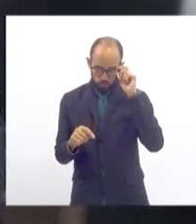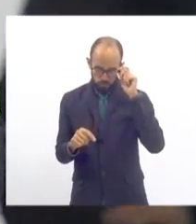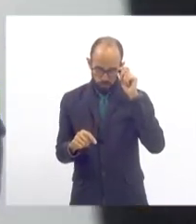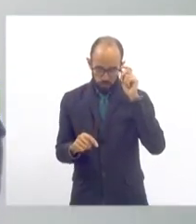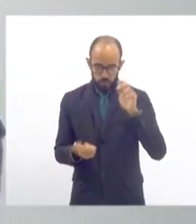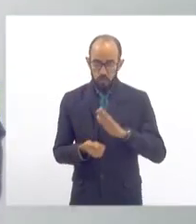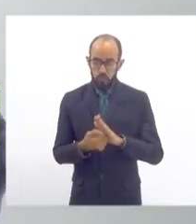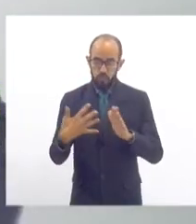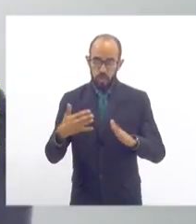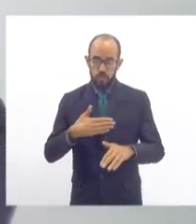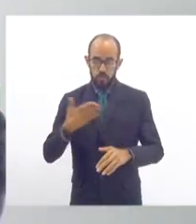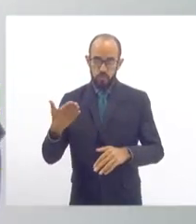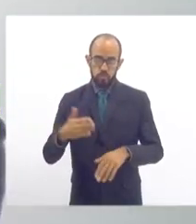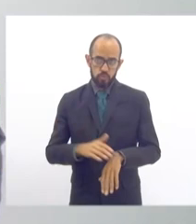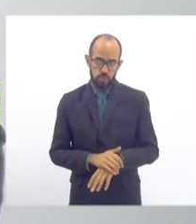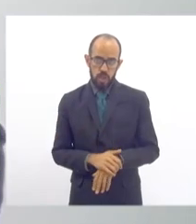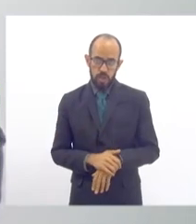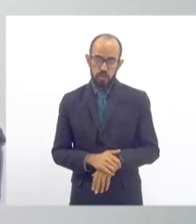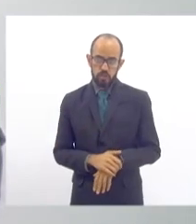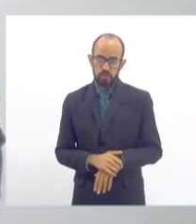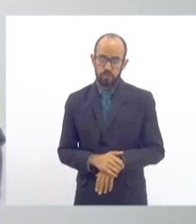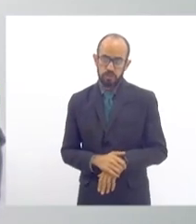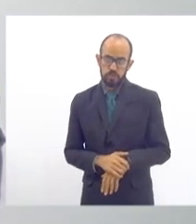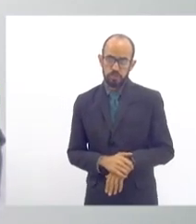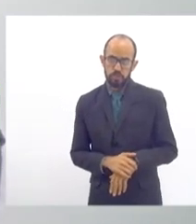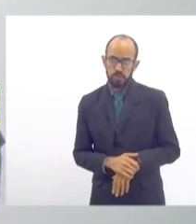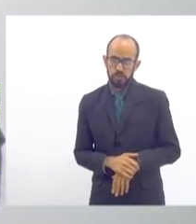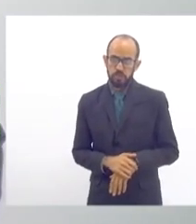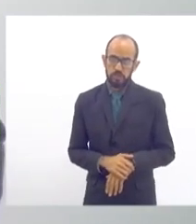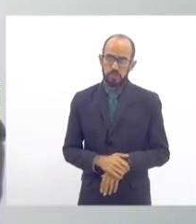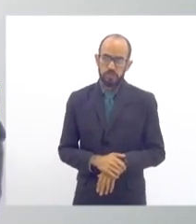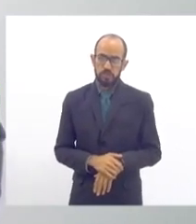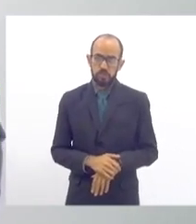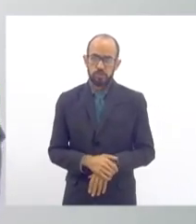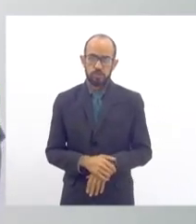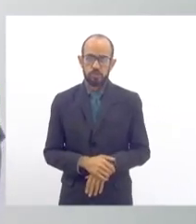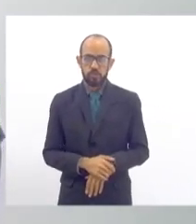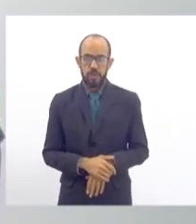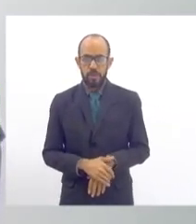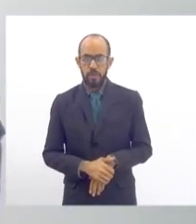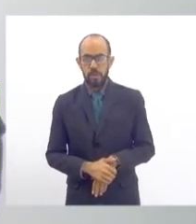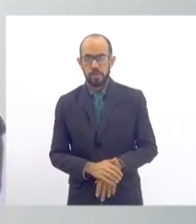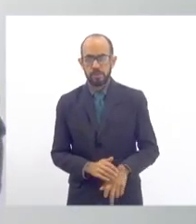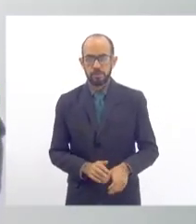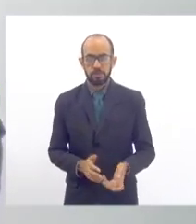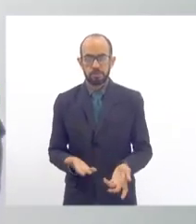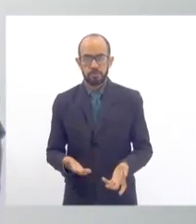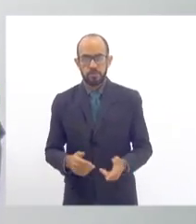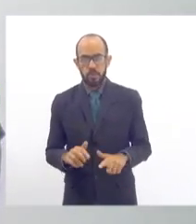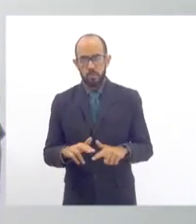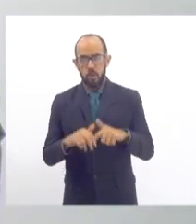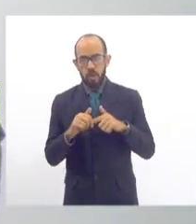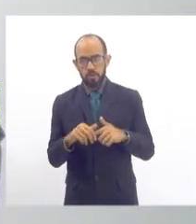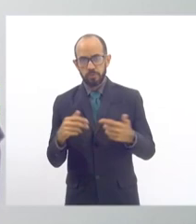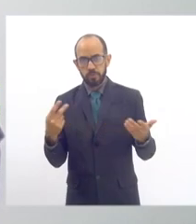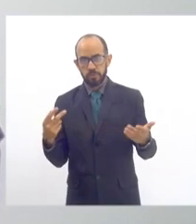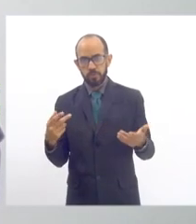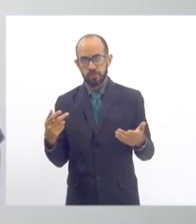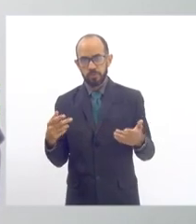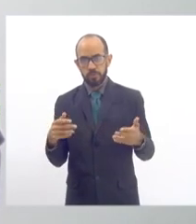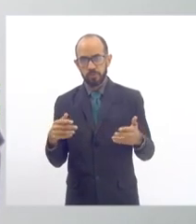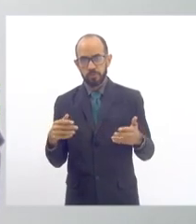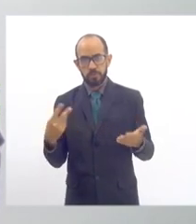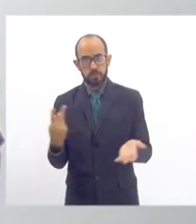se assustaram no perdão, sem nenhuma maledicência da palavra, com relação à situação que a casa se